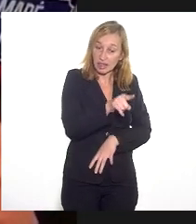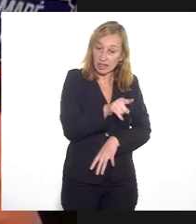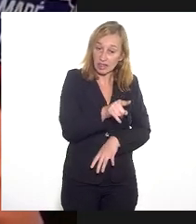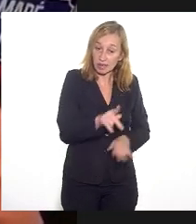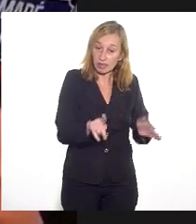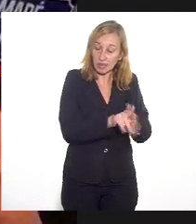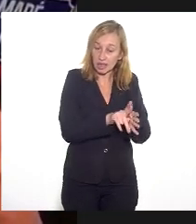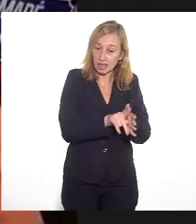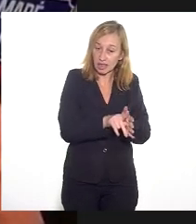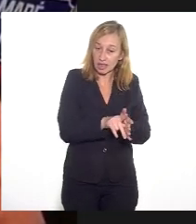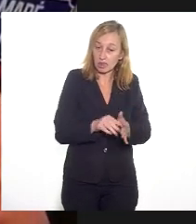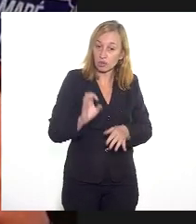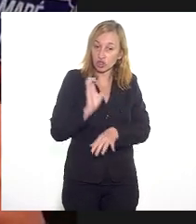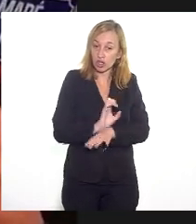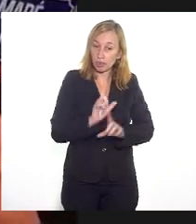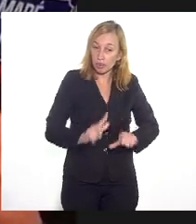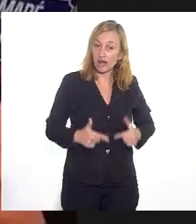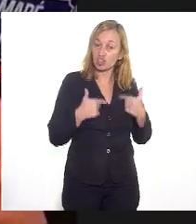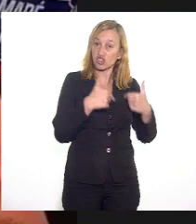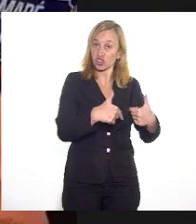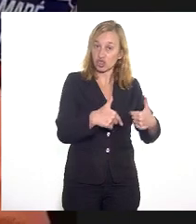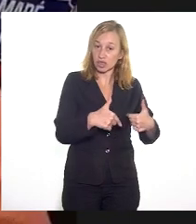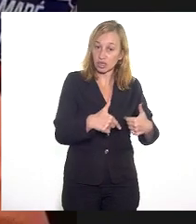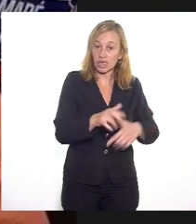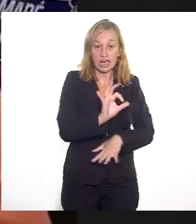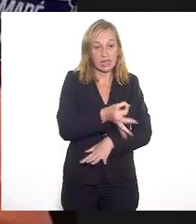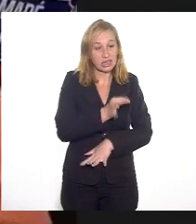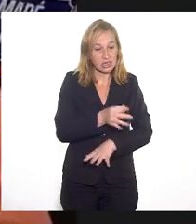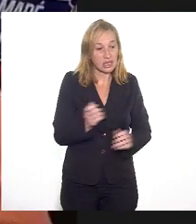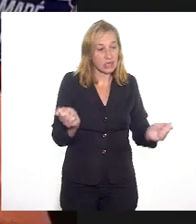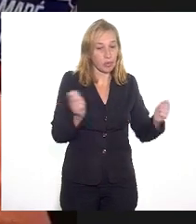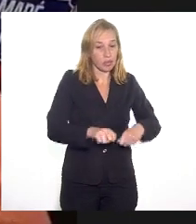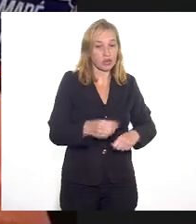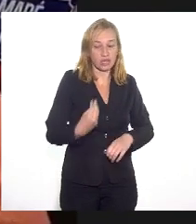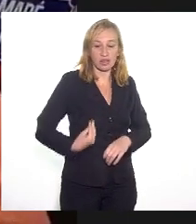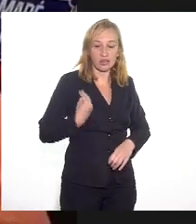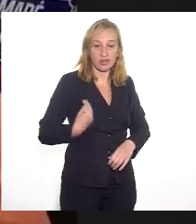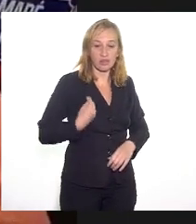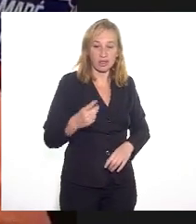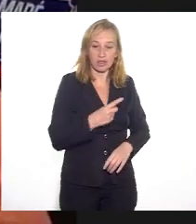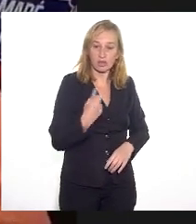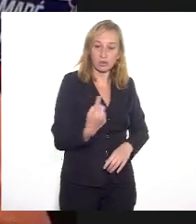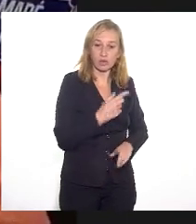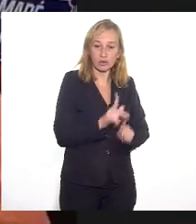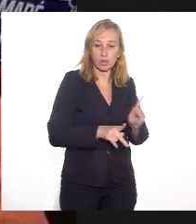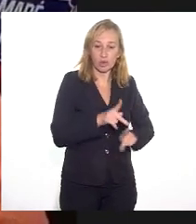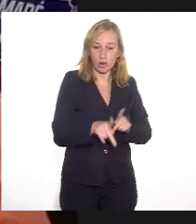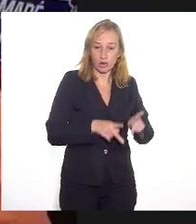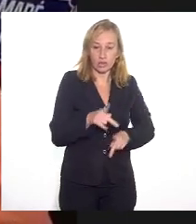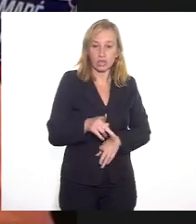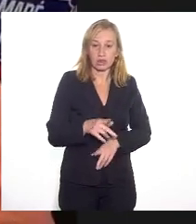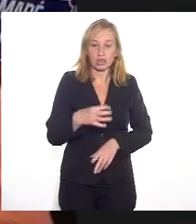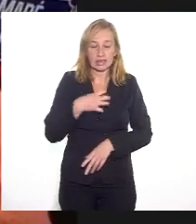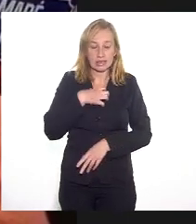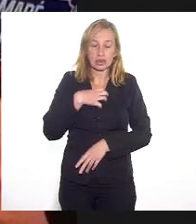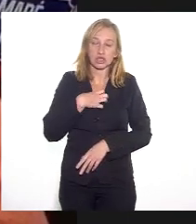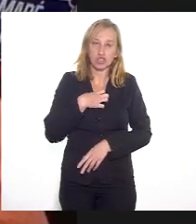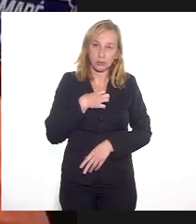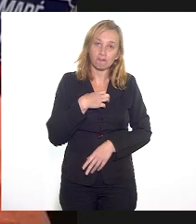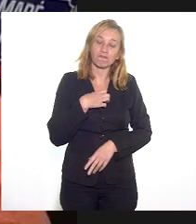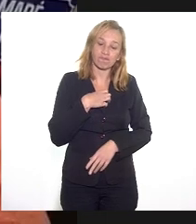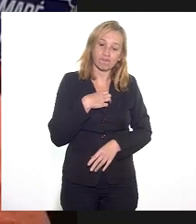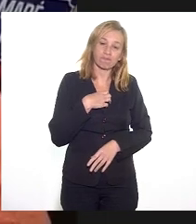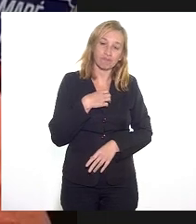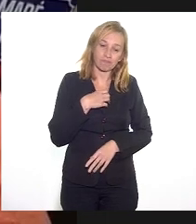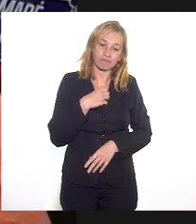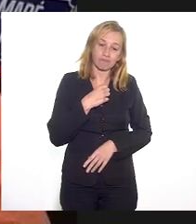Estado atuante, e um Estado que garanta a possibilidade de sobrevivência da nossa população, a gente sentiu muita falta